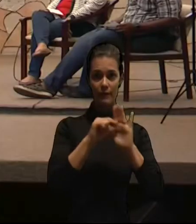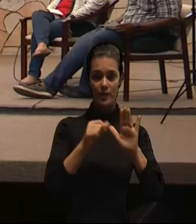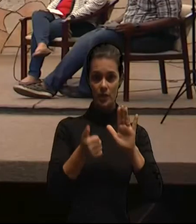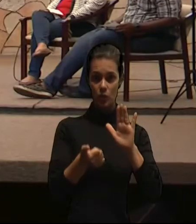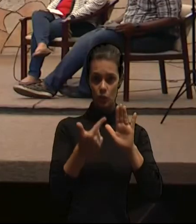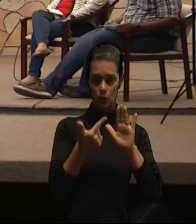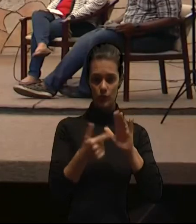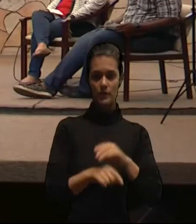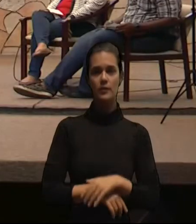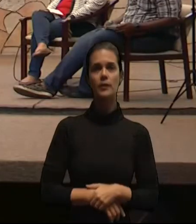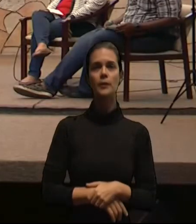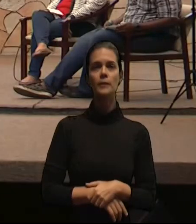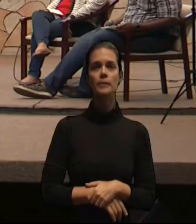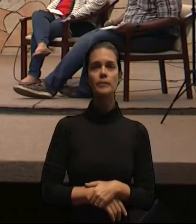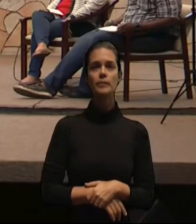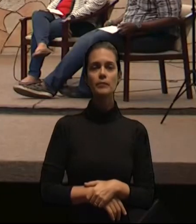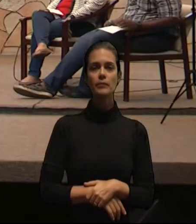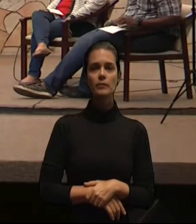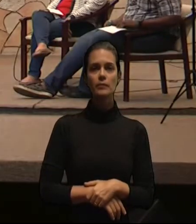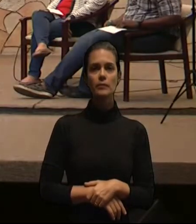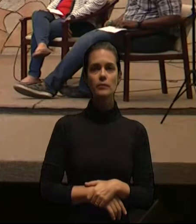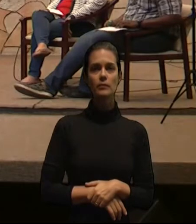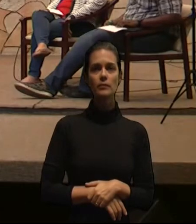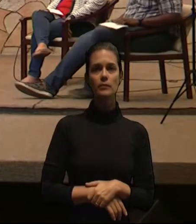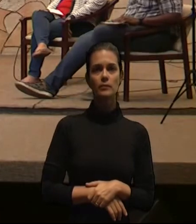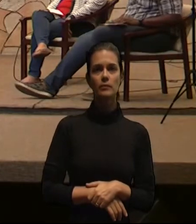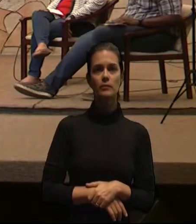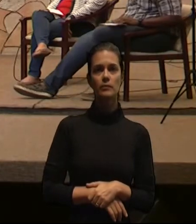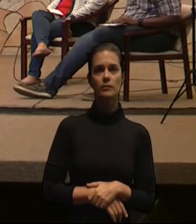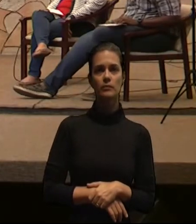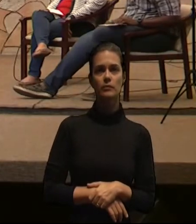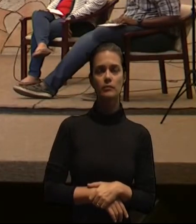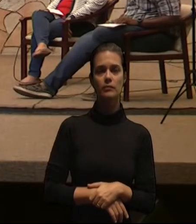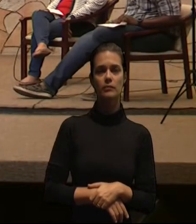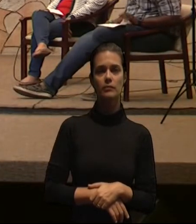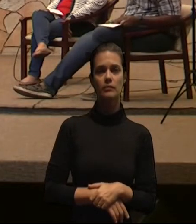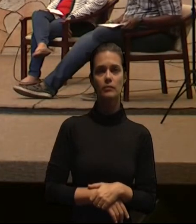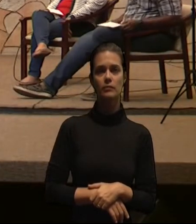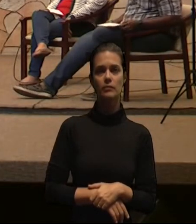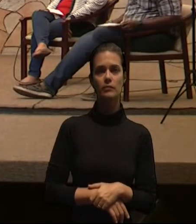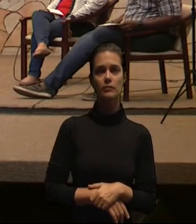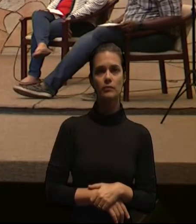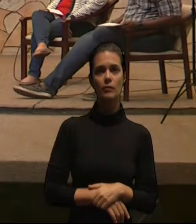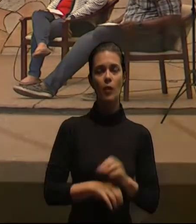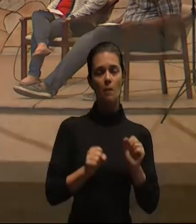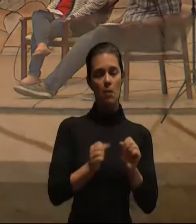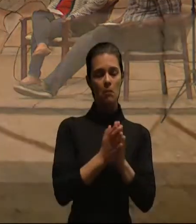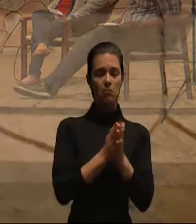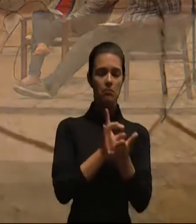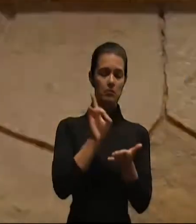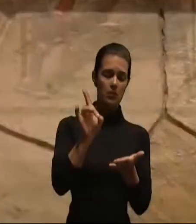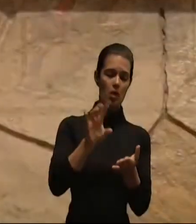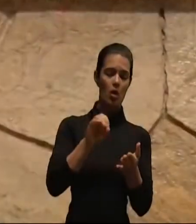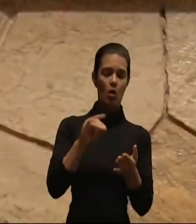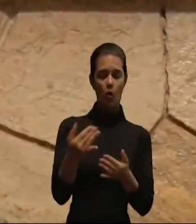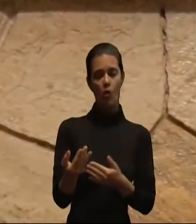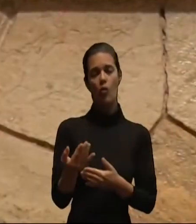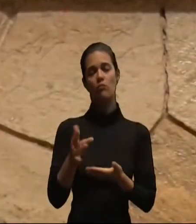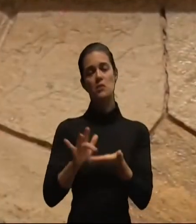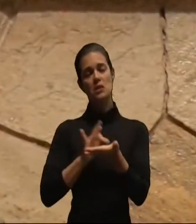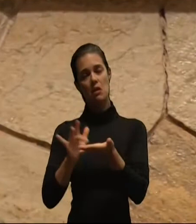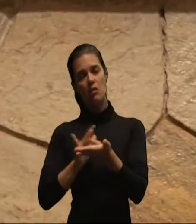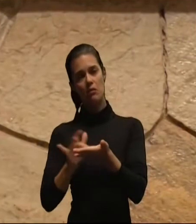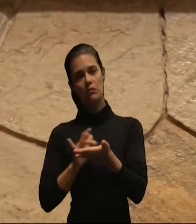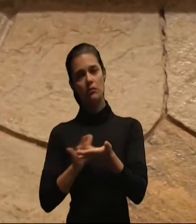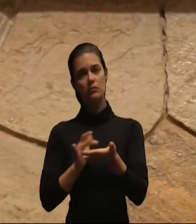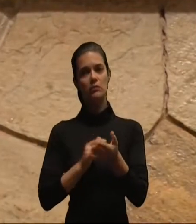12. Você pode pegar a sua Bíblia ou acessar o texto bíblico. Tiago, no capítulo de número 1,